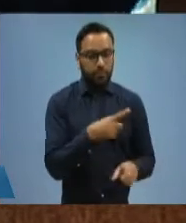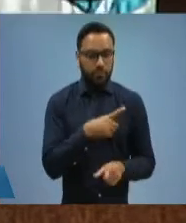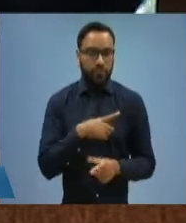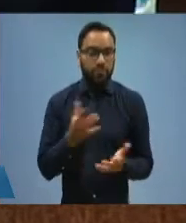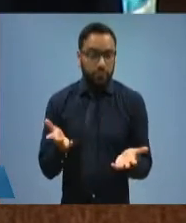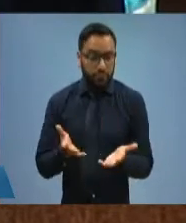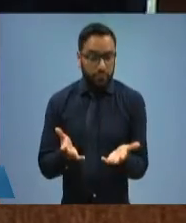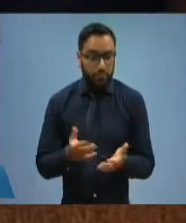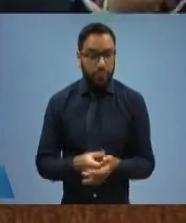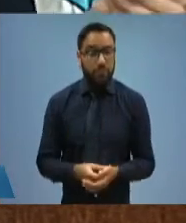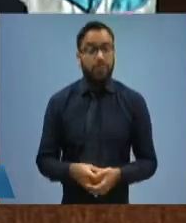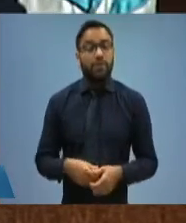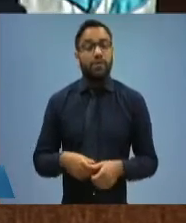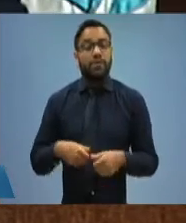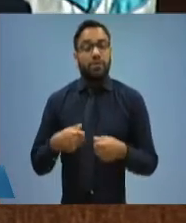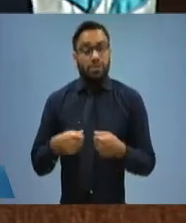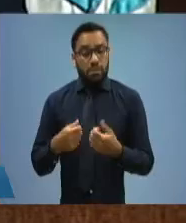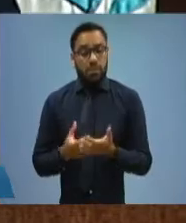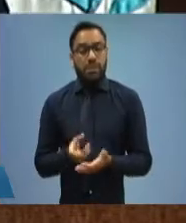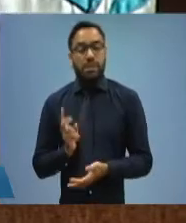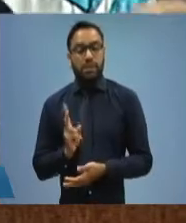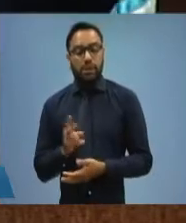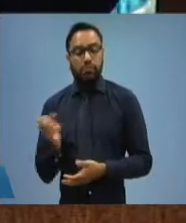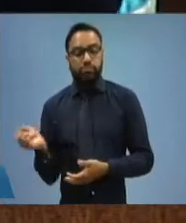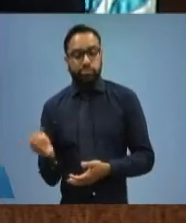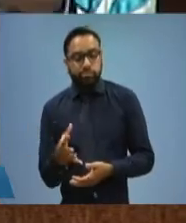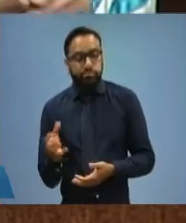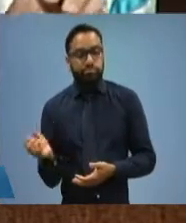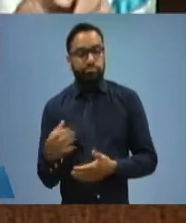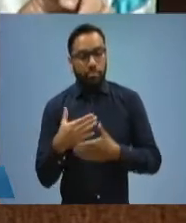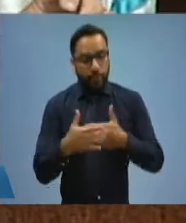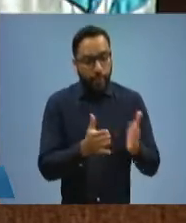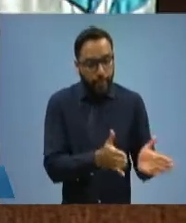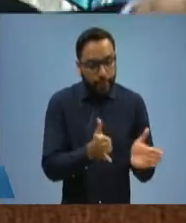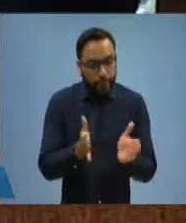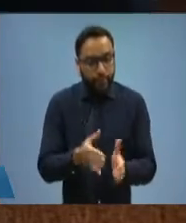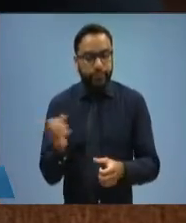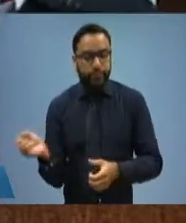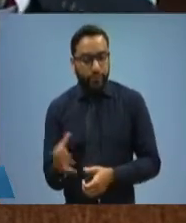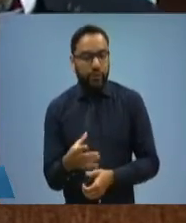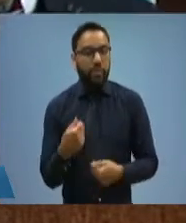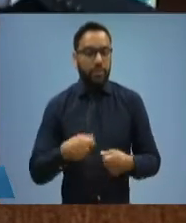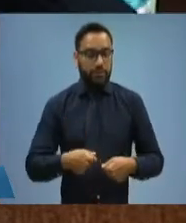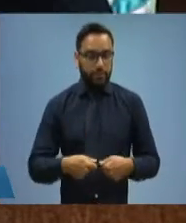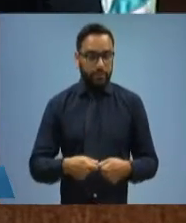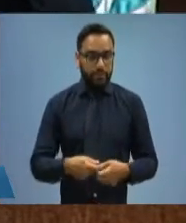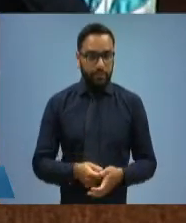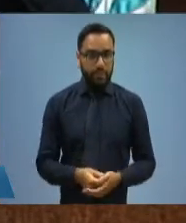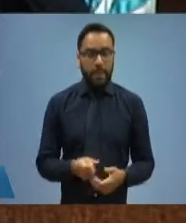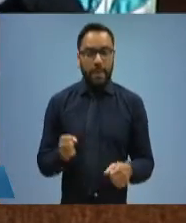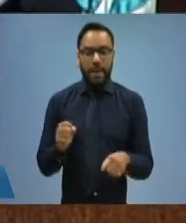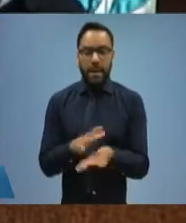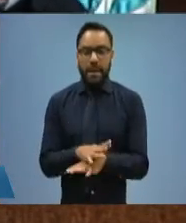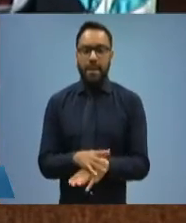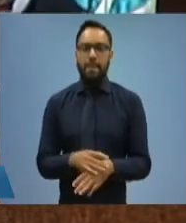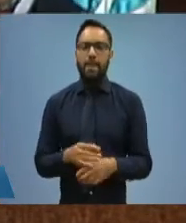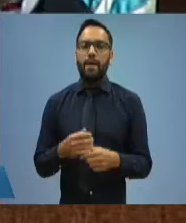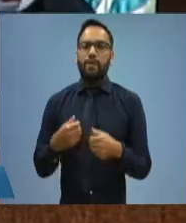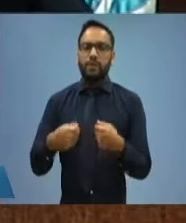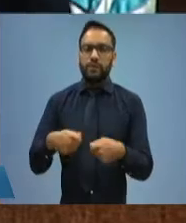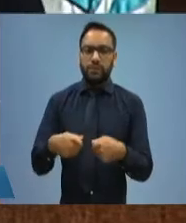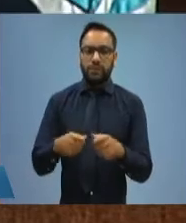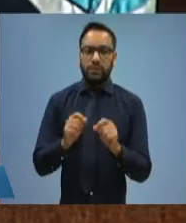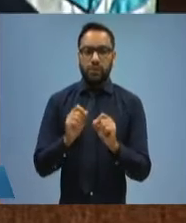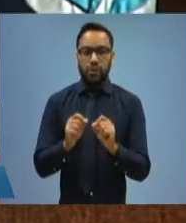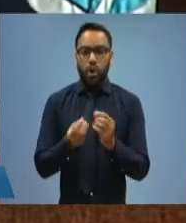que precisa ser renovada de tempos em tempos. E justamente para a gente acabar com essas necessidades e que, de certa